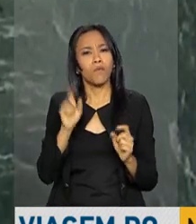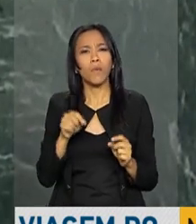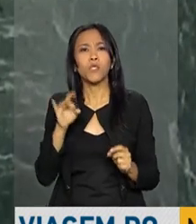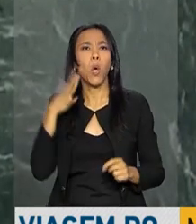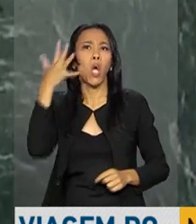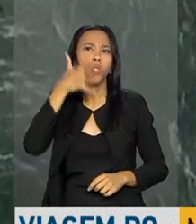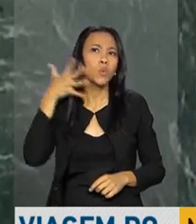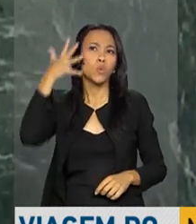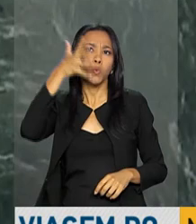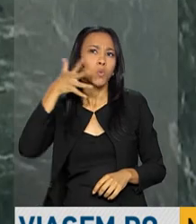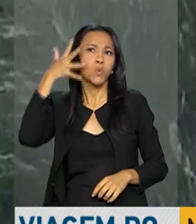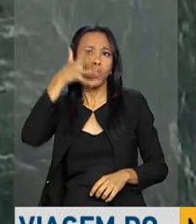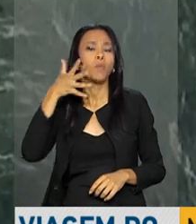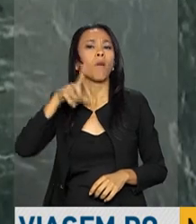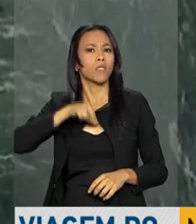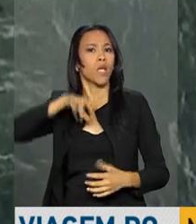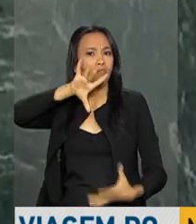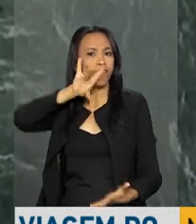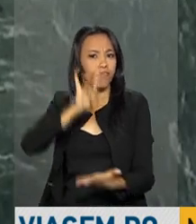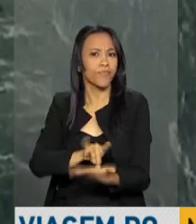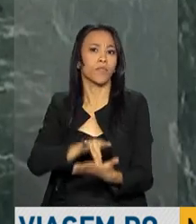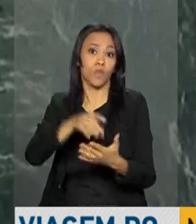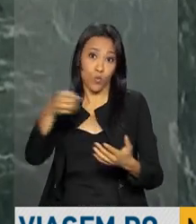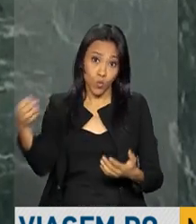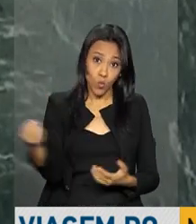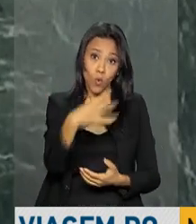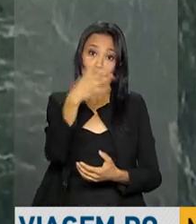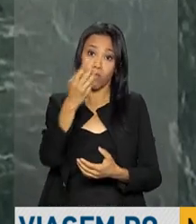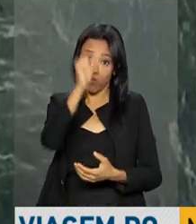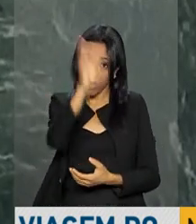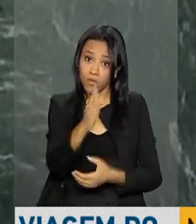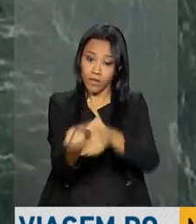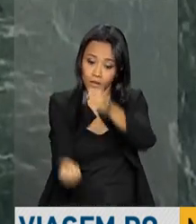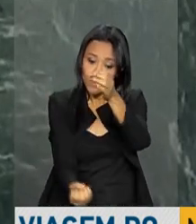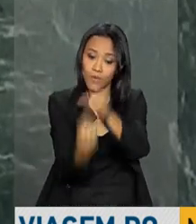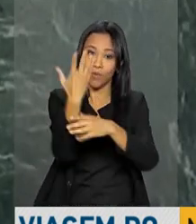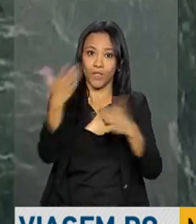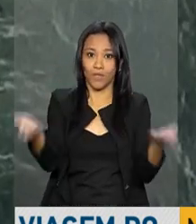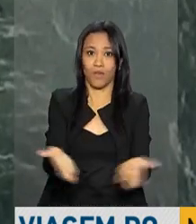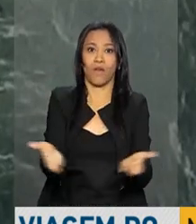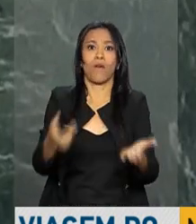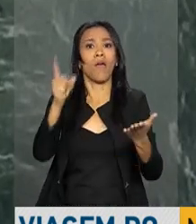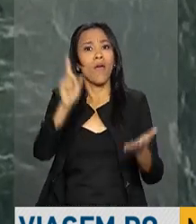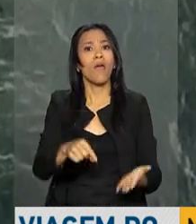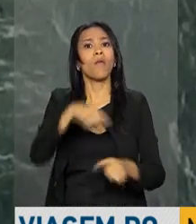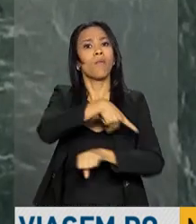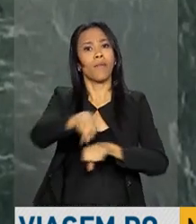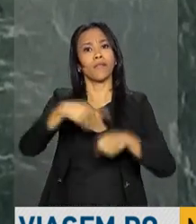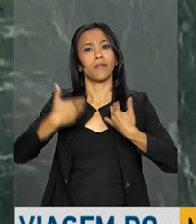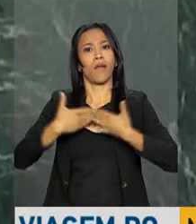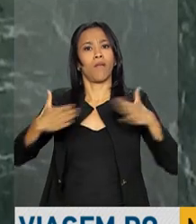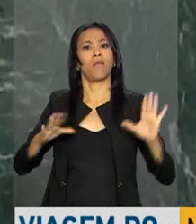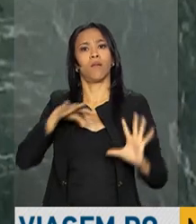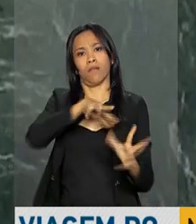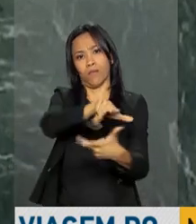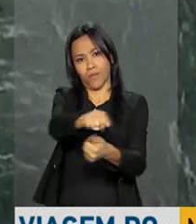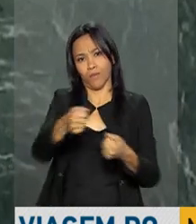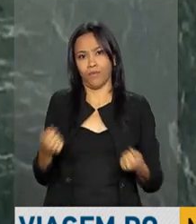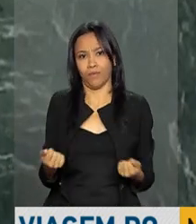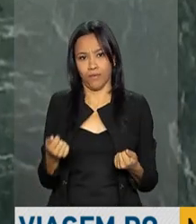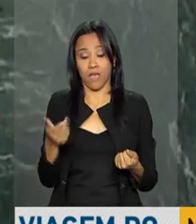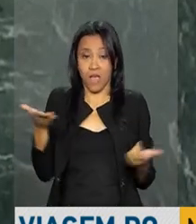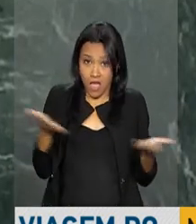vazio. O novo Brasil, que está surgindo das reformas, é um país mais aberto ao mundo. É essa atitude de